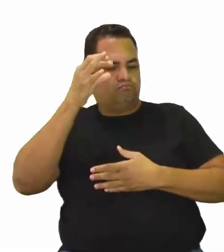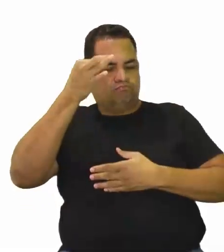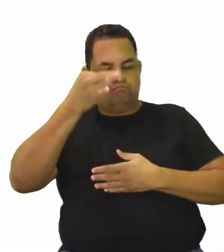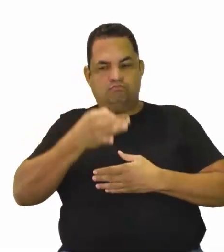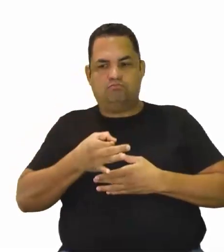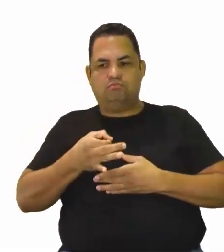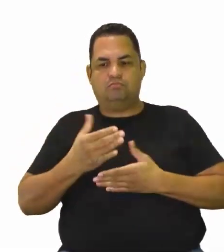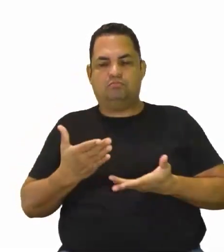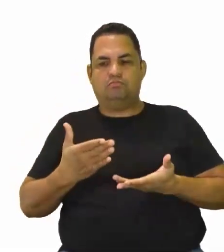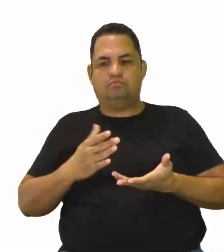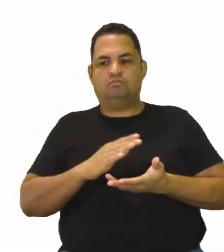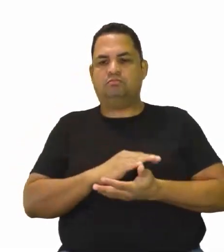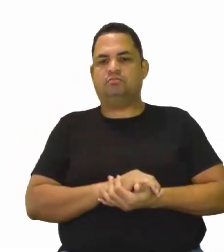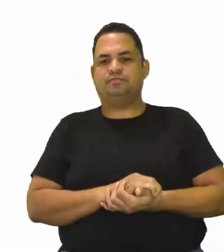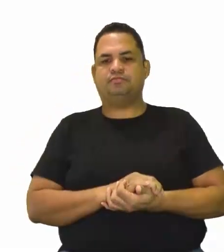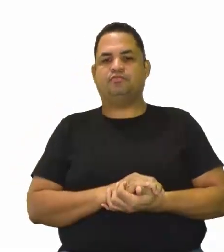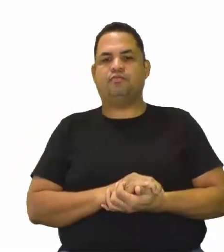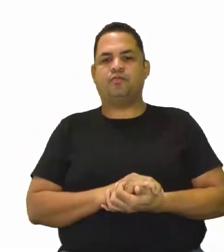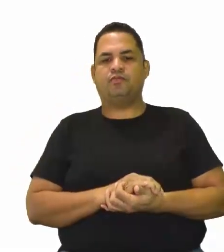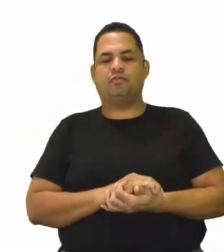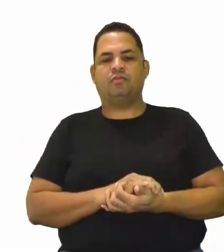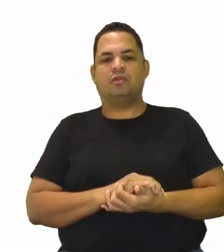correto?